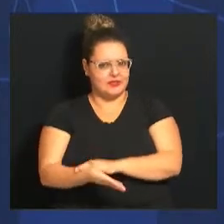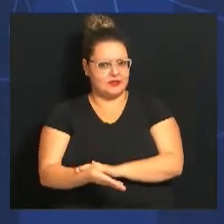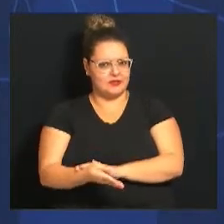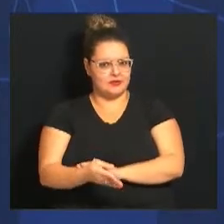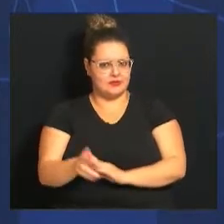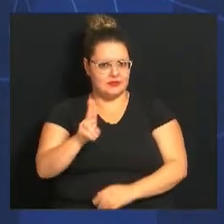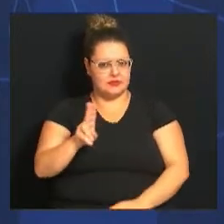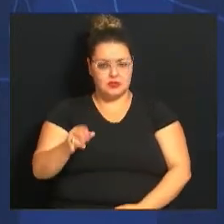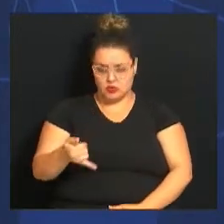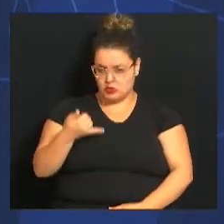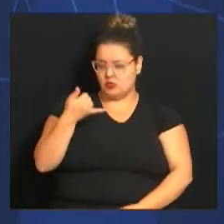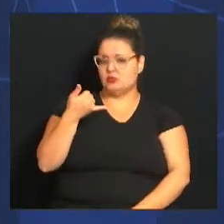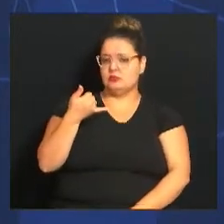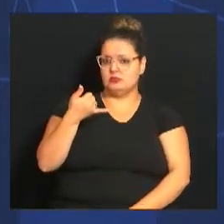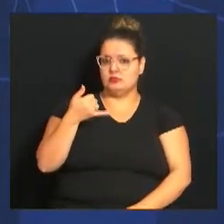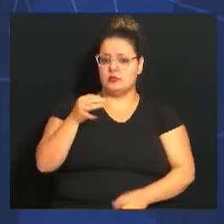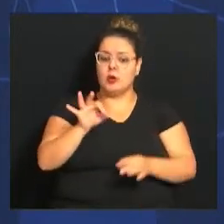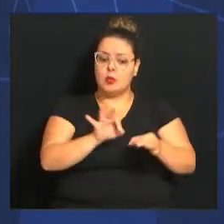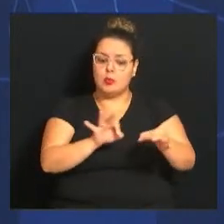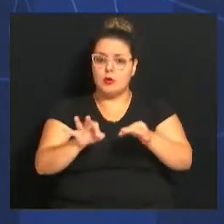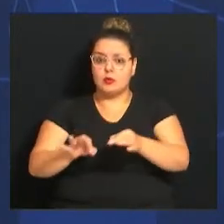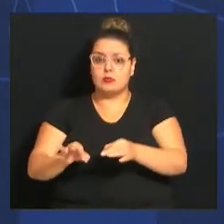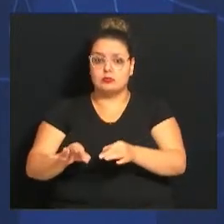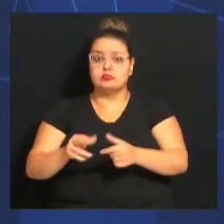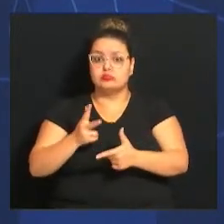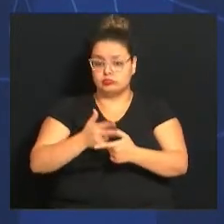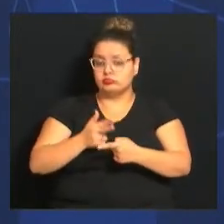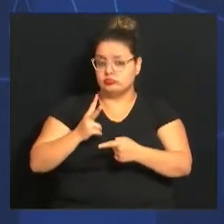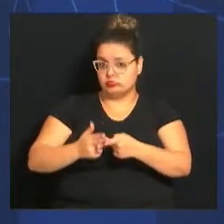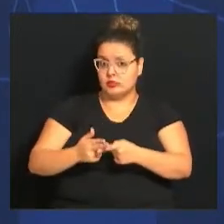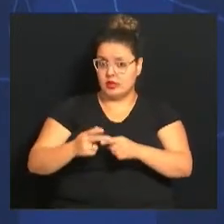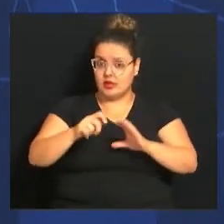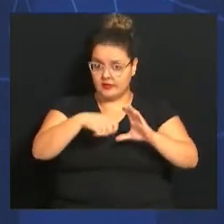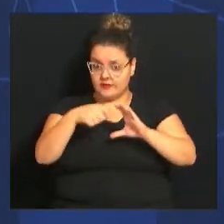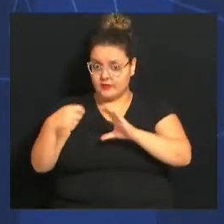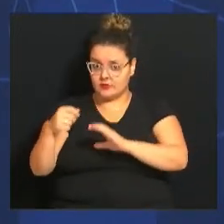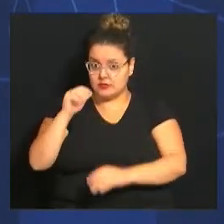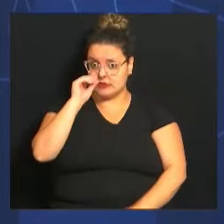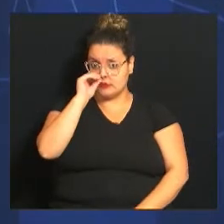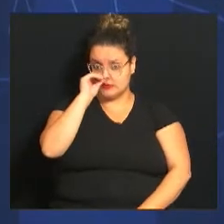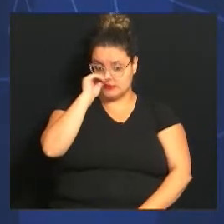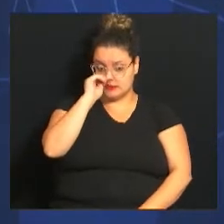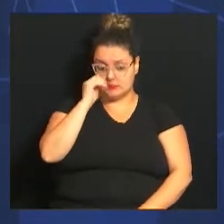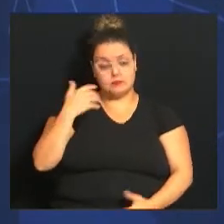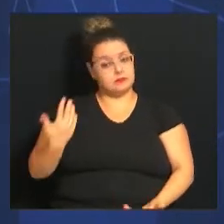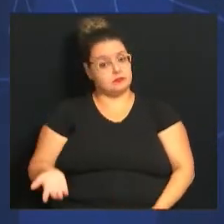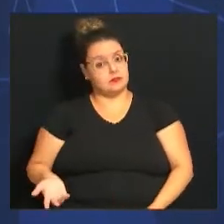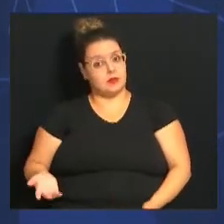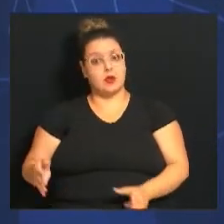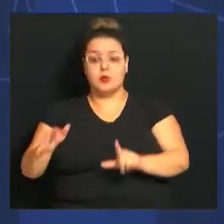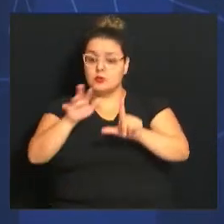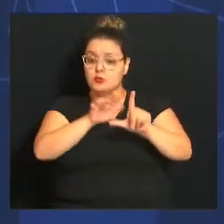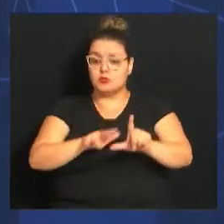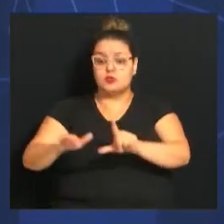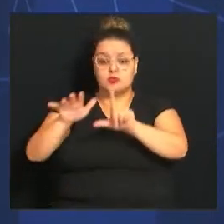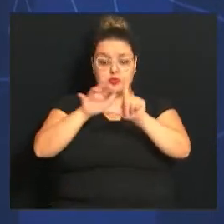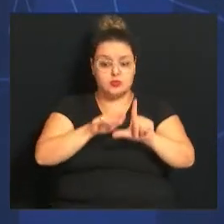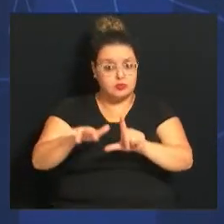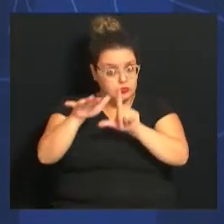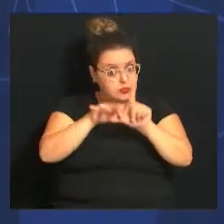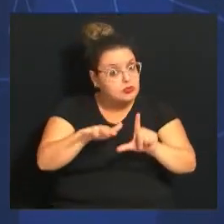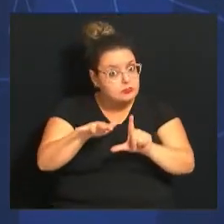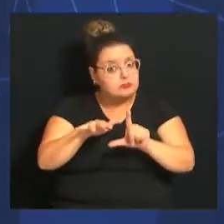celular para assistir programas, séries e até filmes? Bom, o streaming, que é uma tecnologia de transmissão